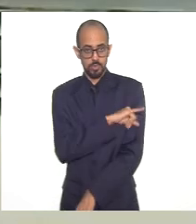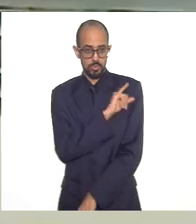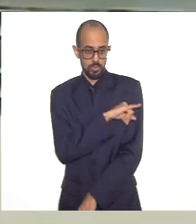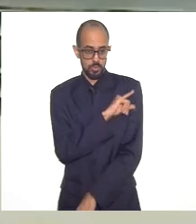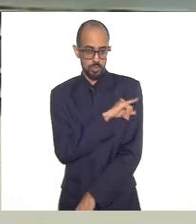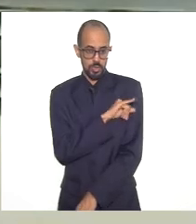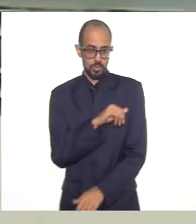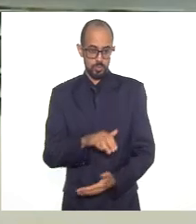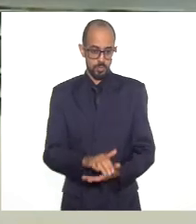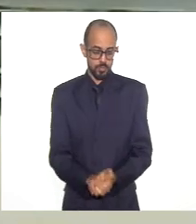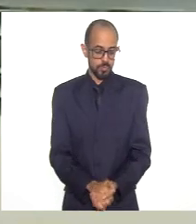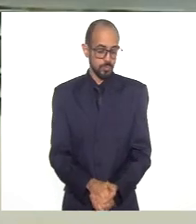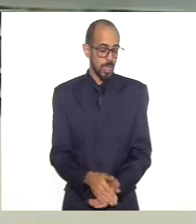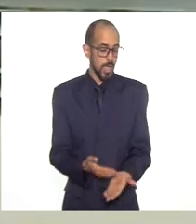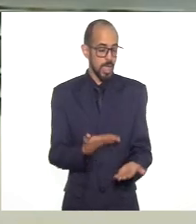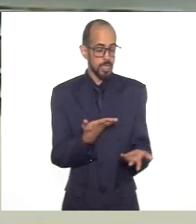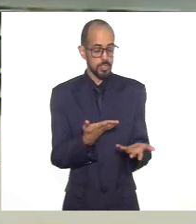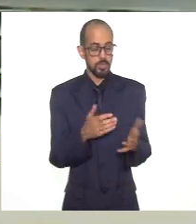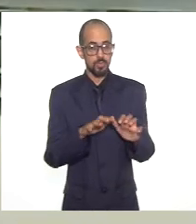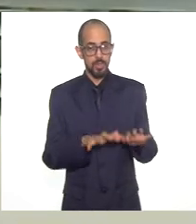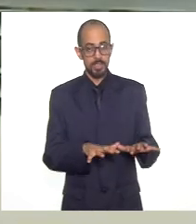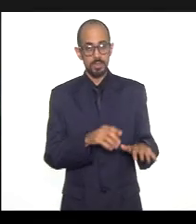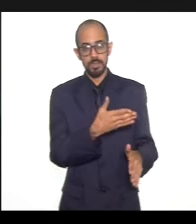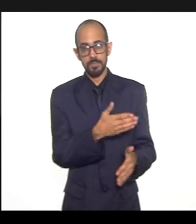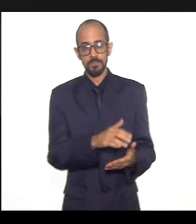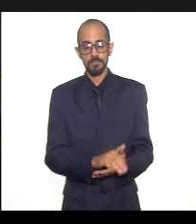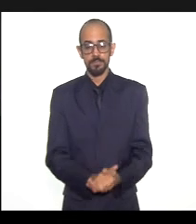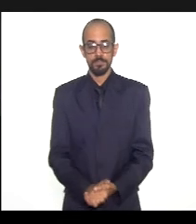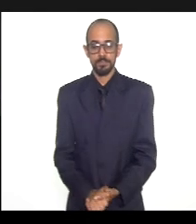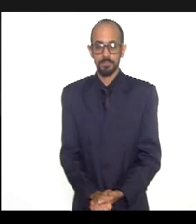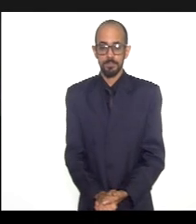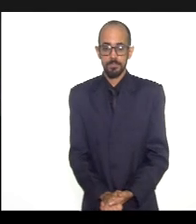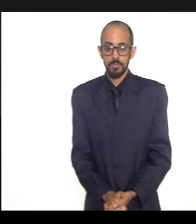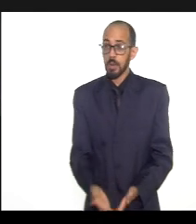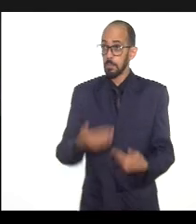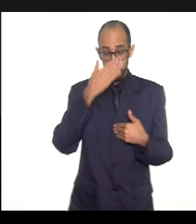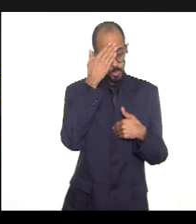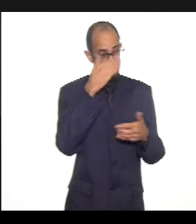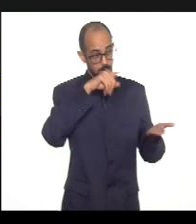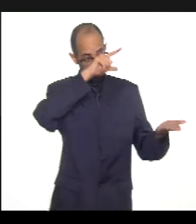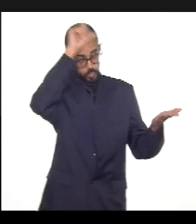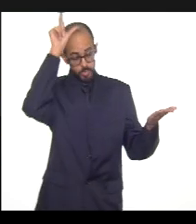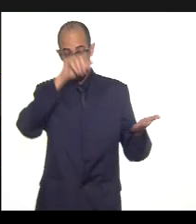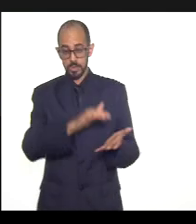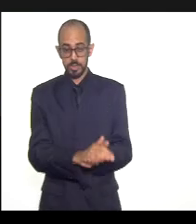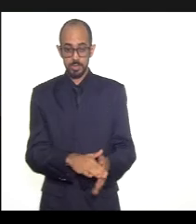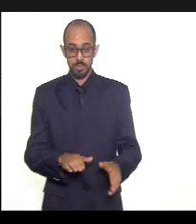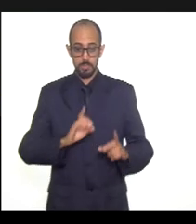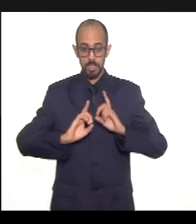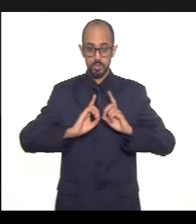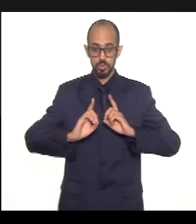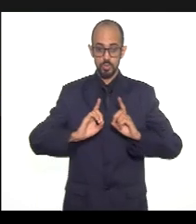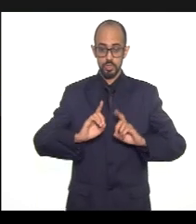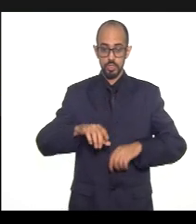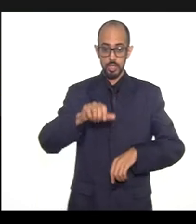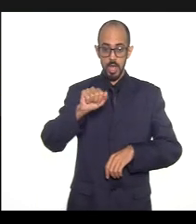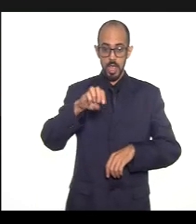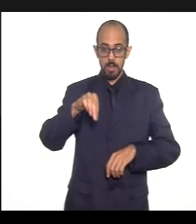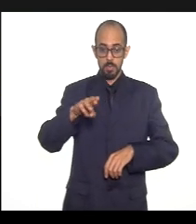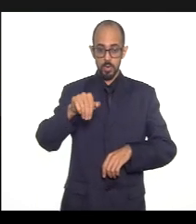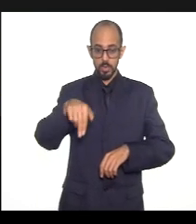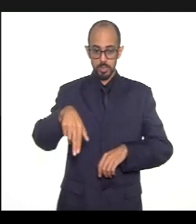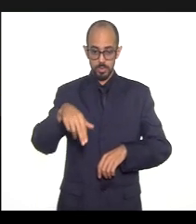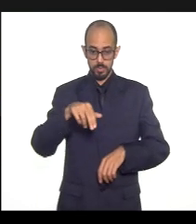É assim, senhor presidente. Obrigado, deputado Luiz. Para discutir, o deputado Rodrigo